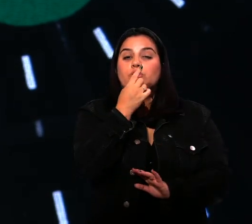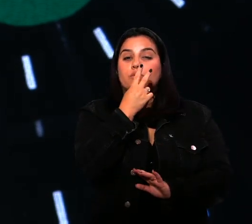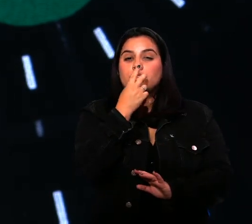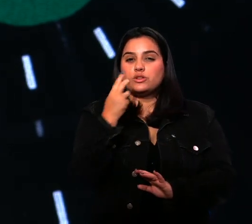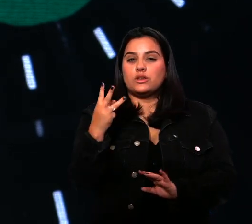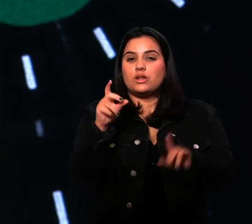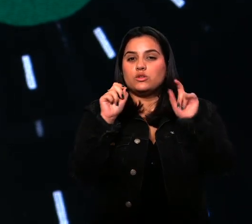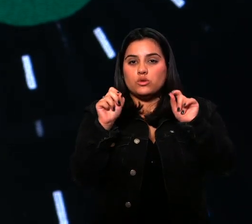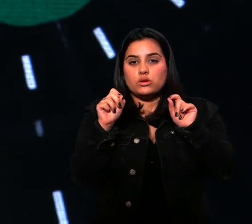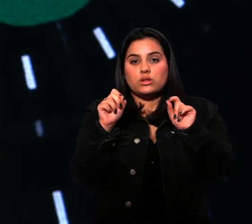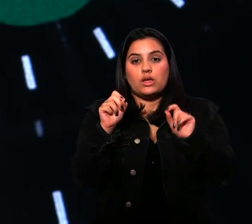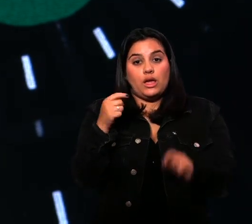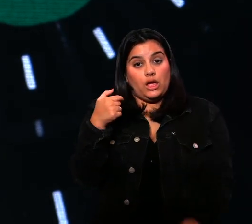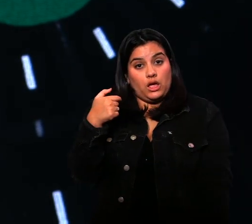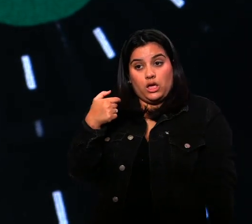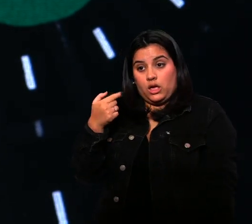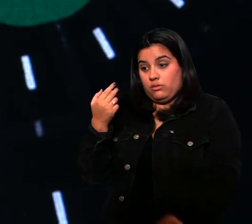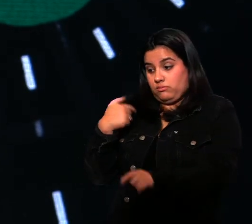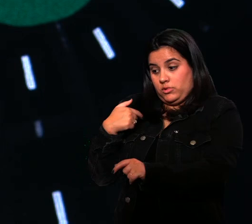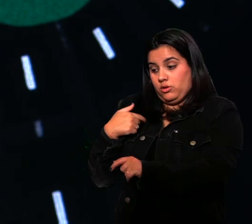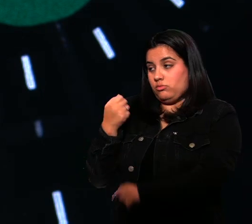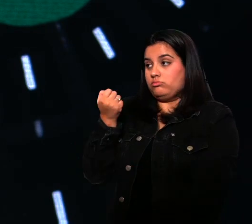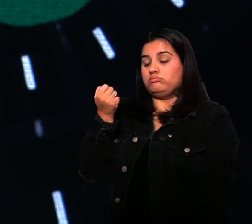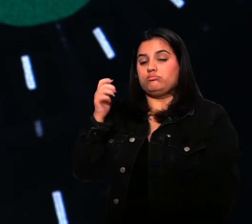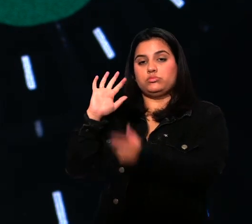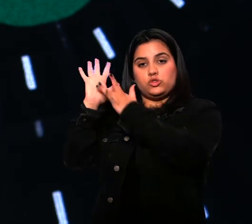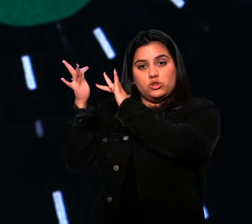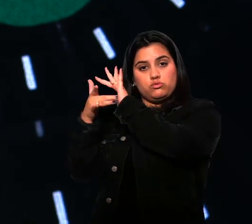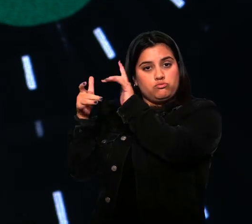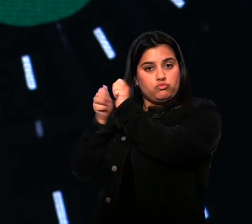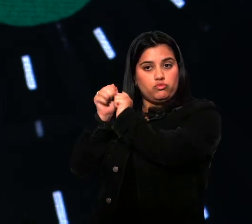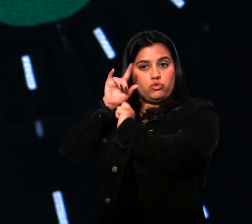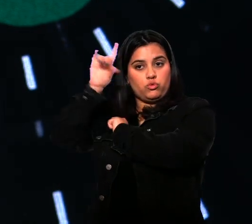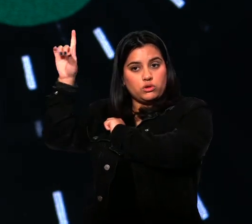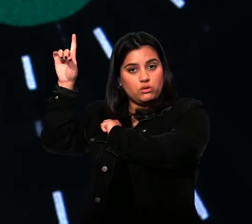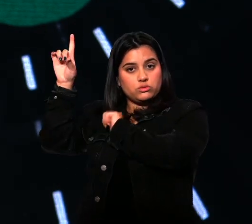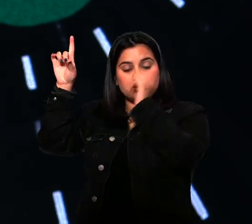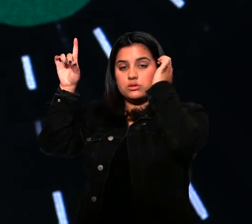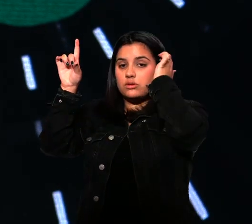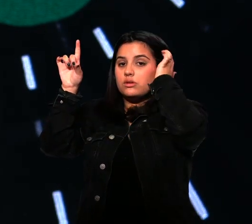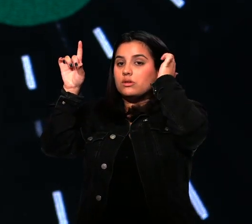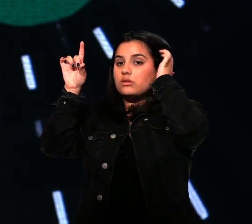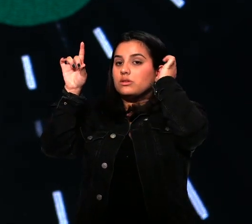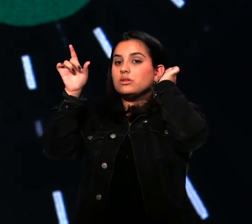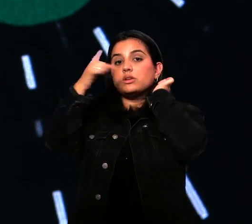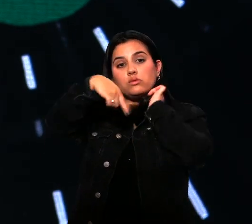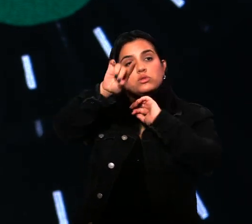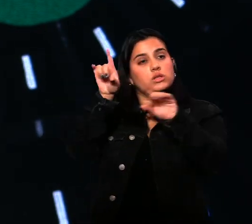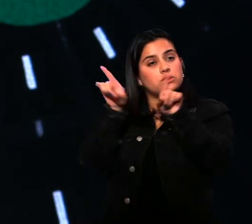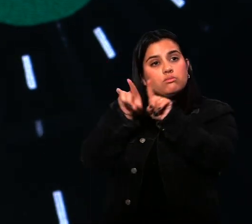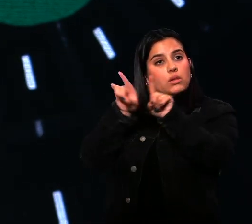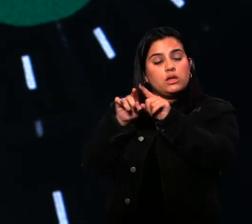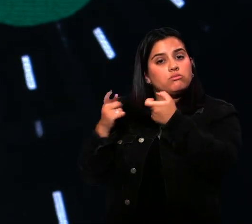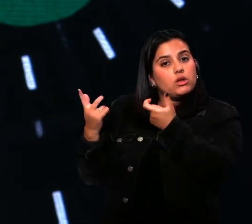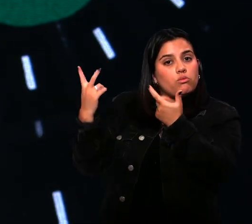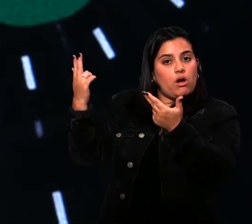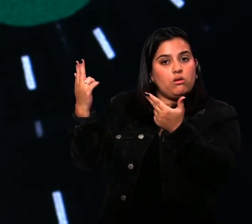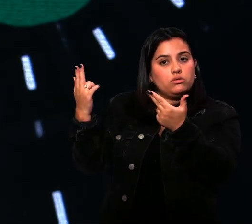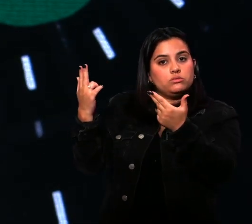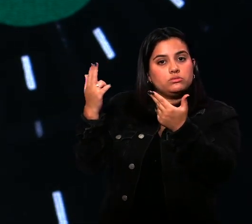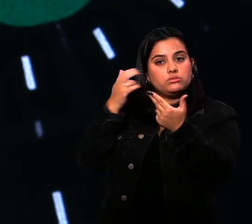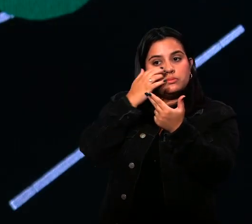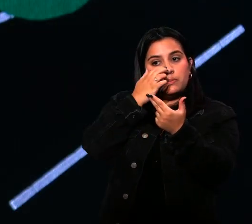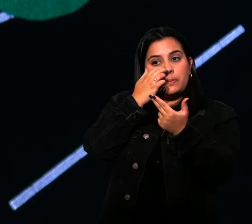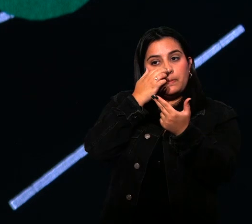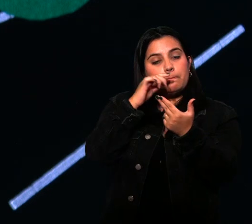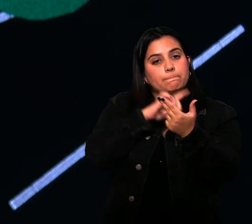vocês sejam um também, com o próprio Deus, mas também com o nosso próximo. Mas em meio às nossas diferenças,